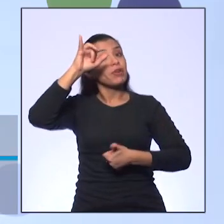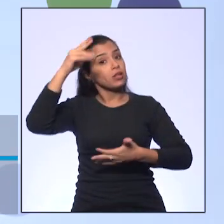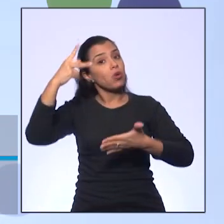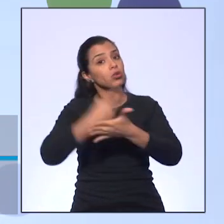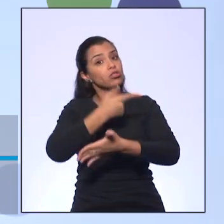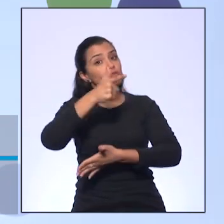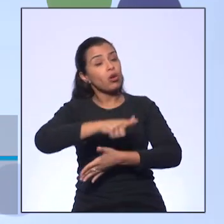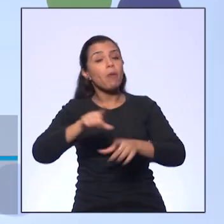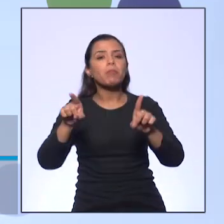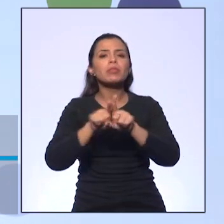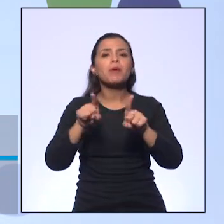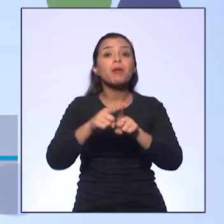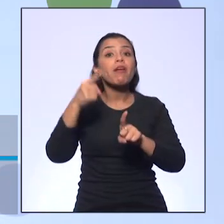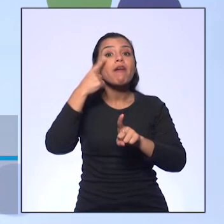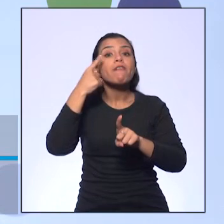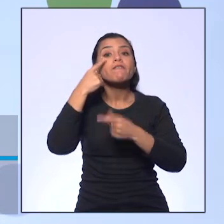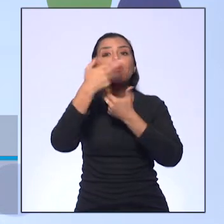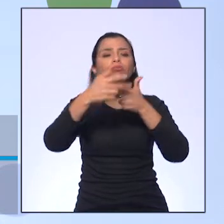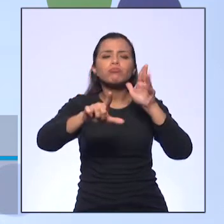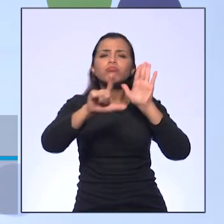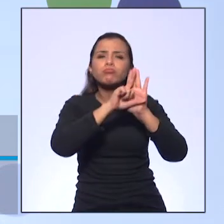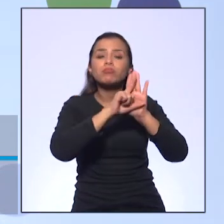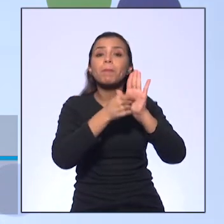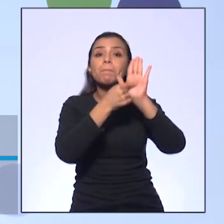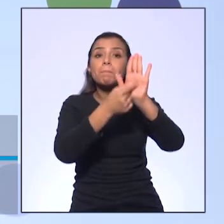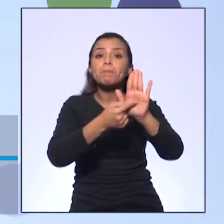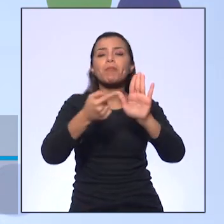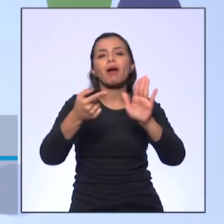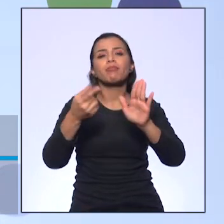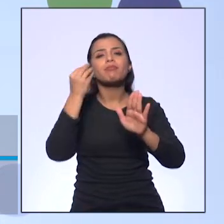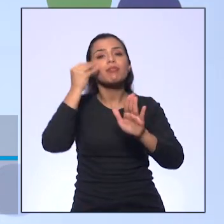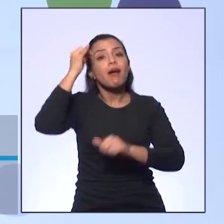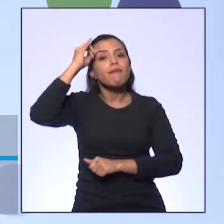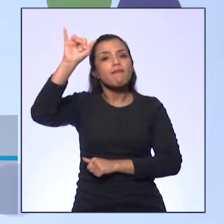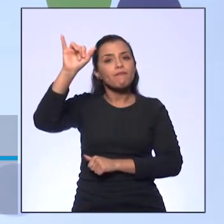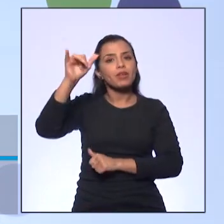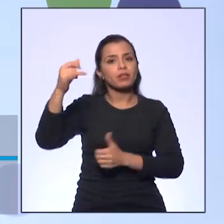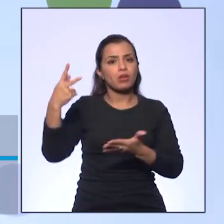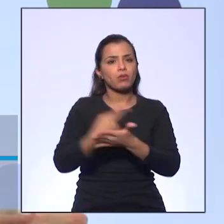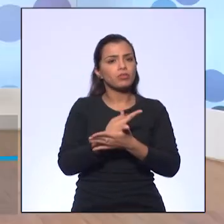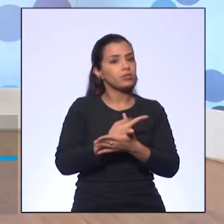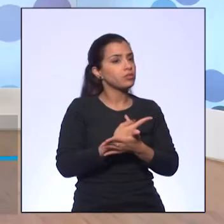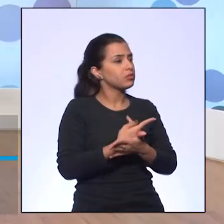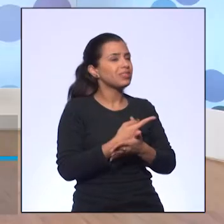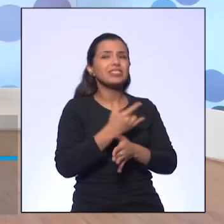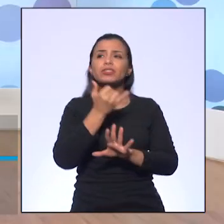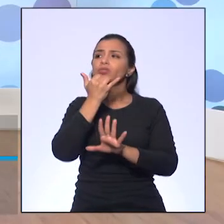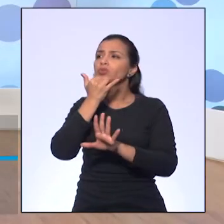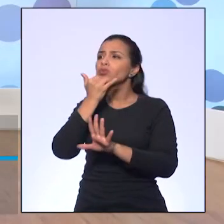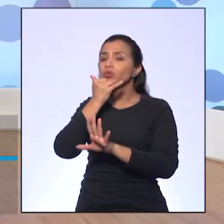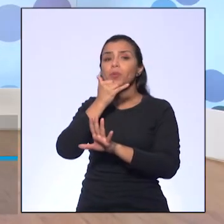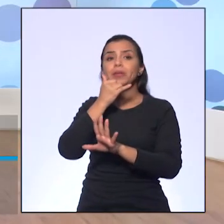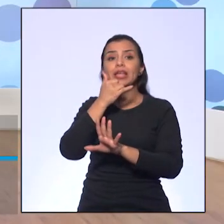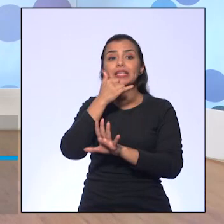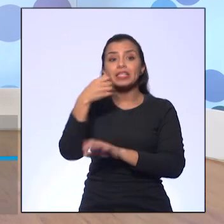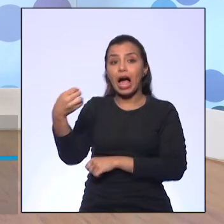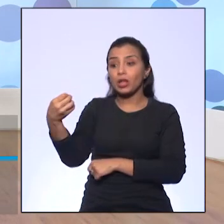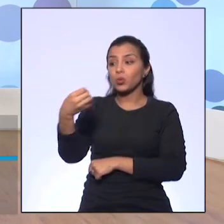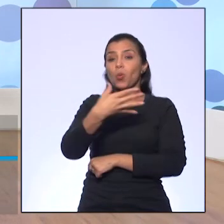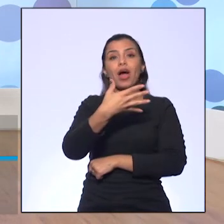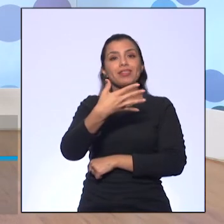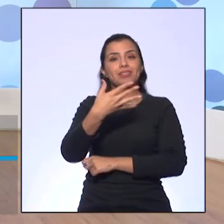os mecanismos, né, legais para que isto não aconteça mais. Mas e do que eu estou falando? Oi, diga. Mauro, esse atualizáveis aqui